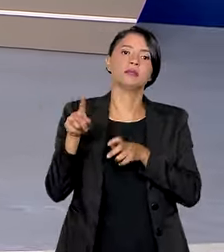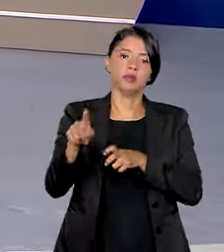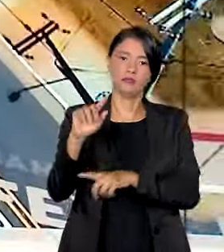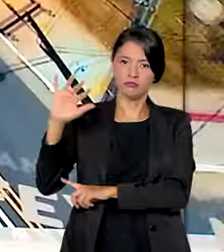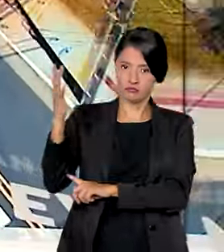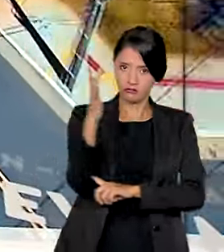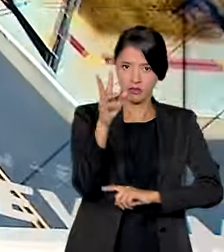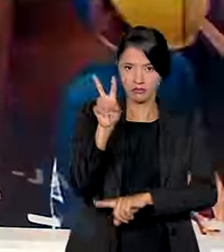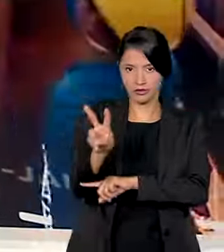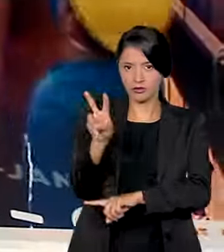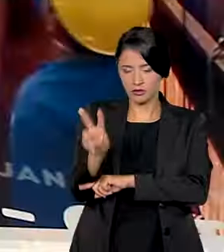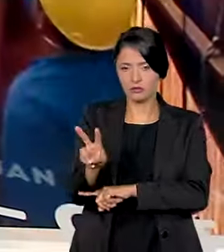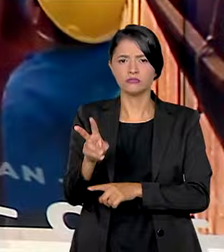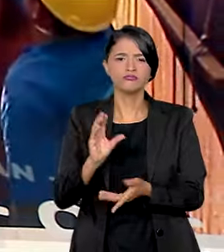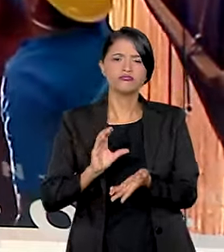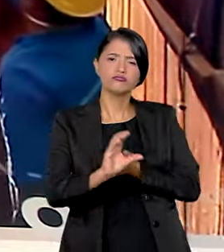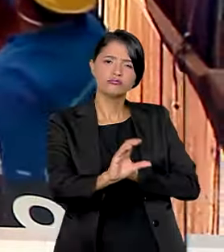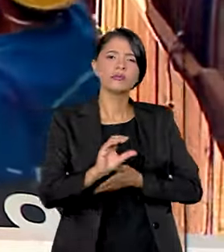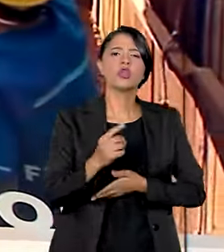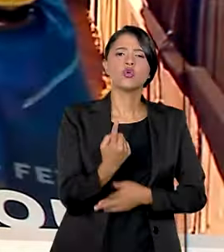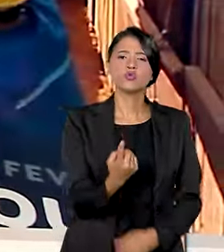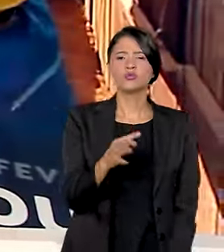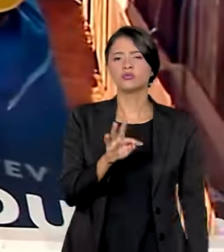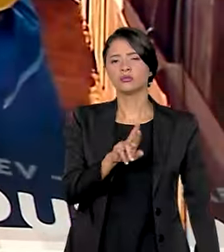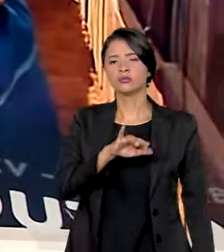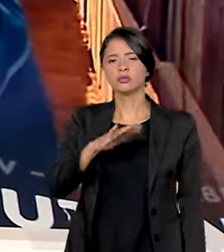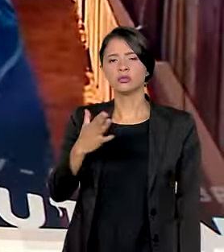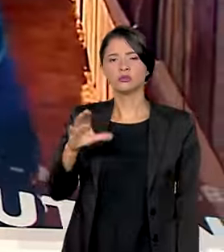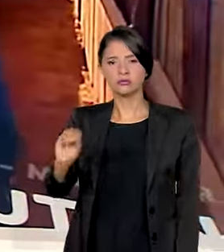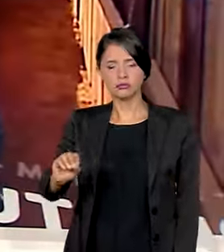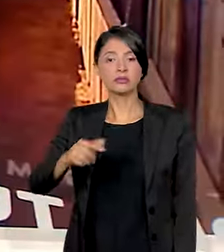meio ambiente. A previsão é investir